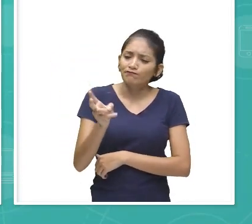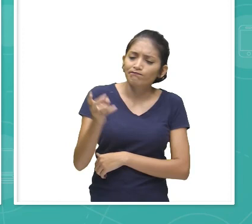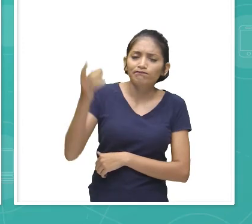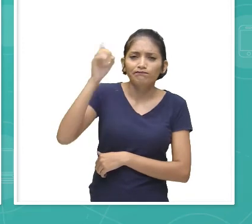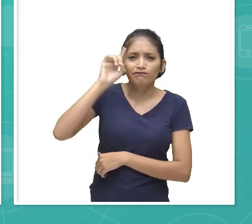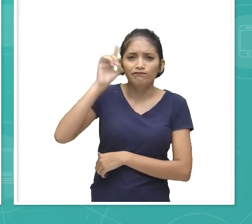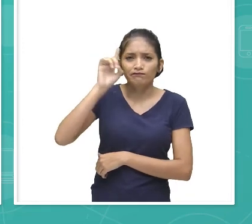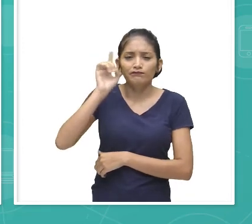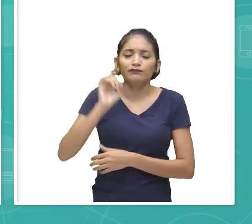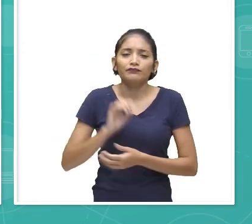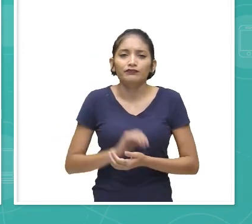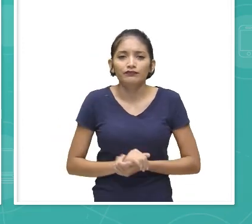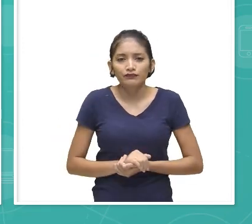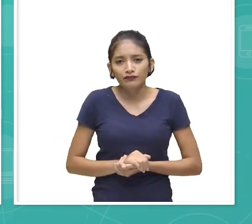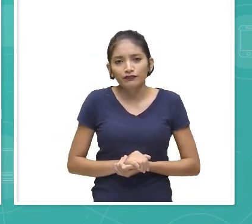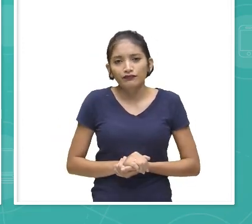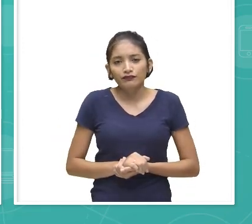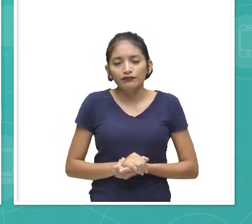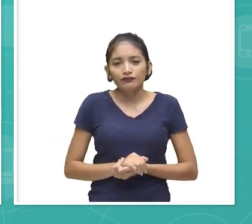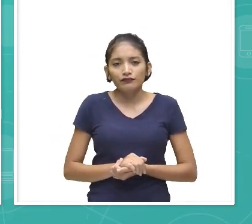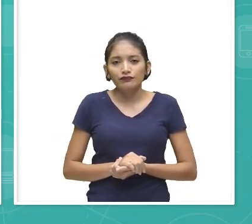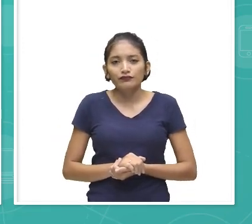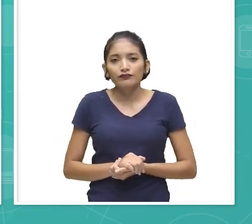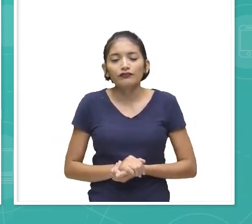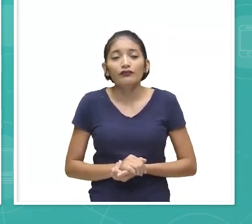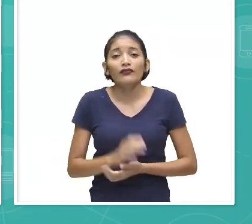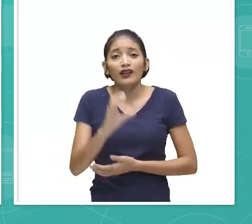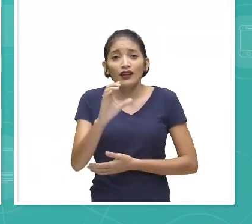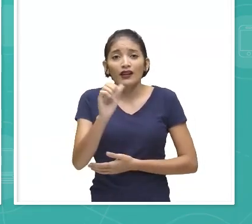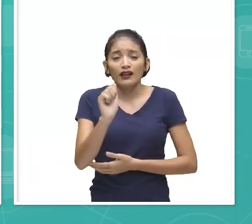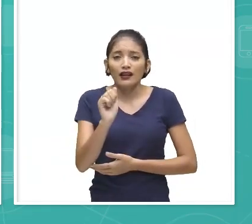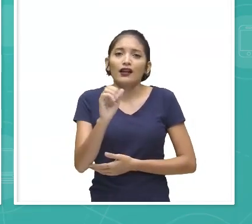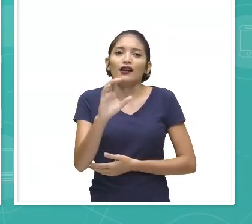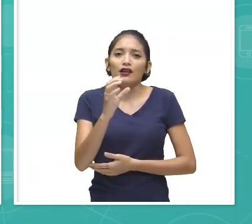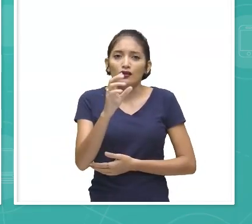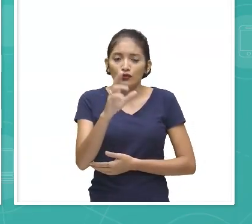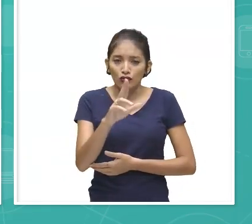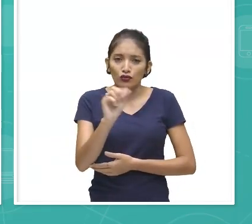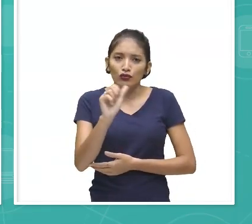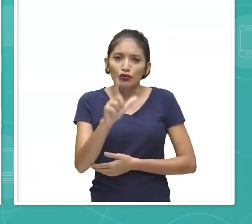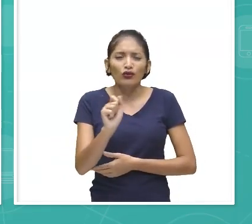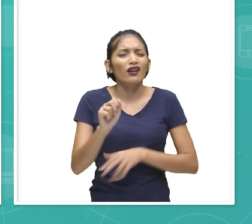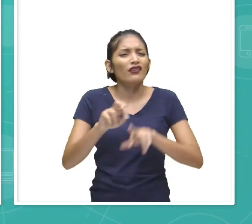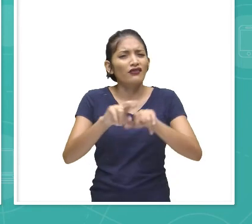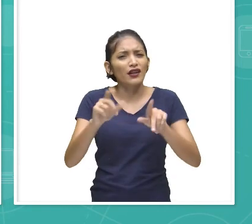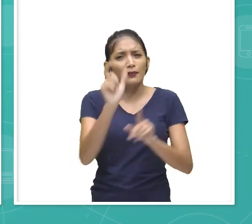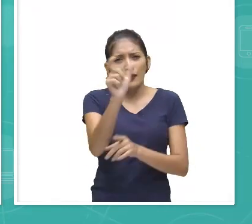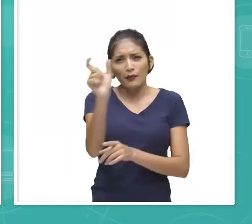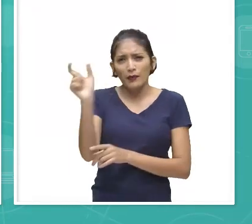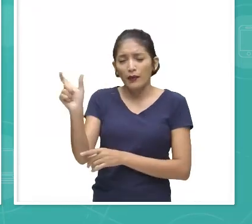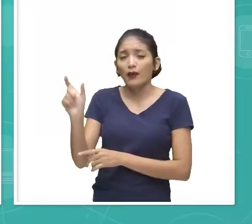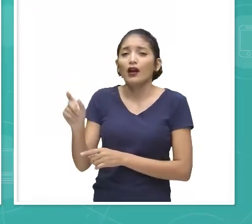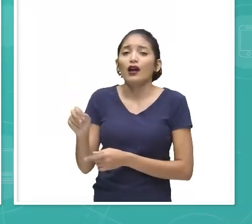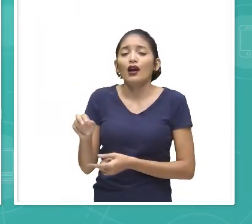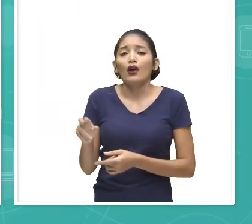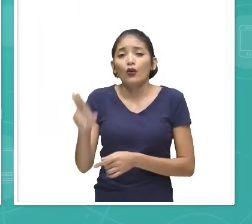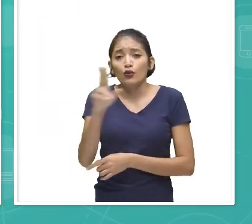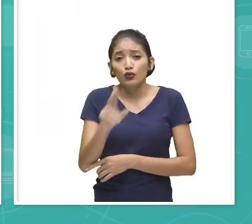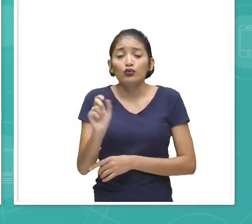né? Moleque, cafuné, quilombo, caçula, macumba, senzala, macumba que muitas vezes é usada de